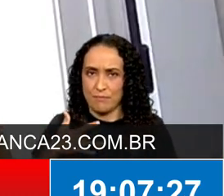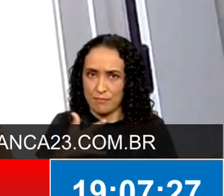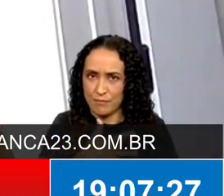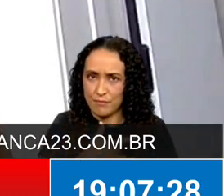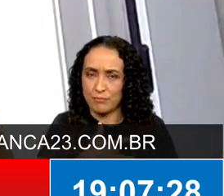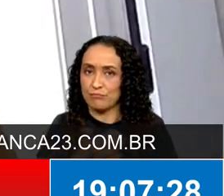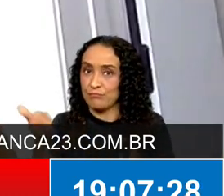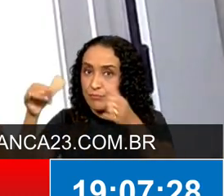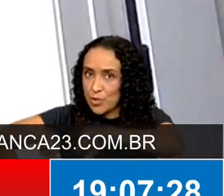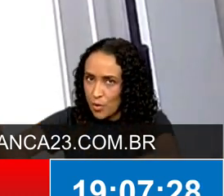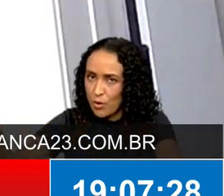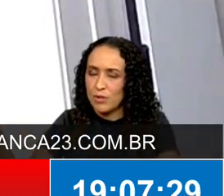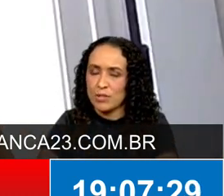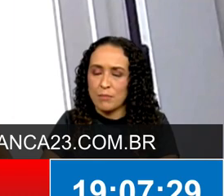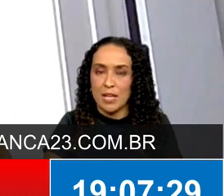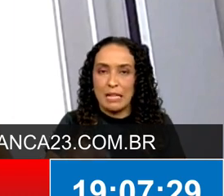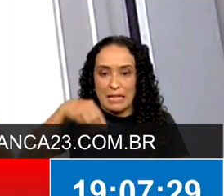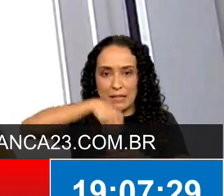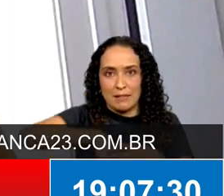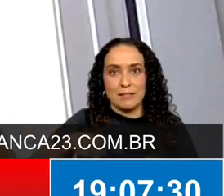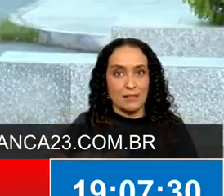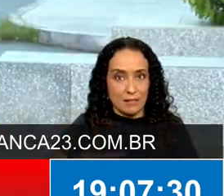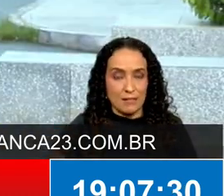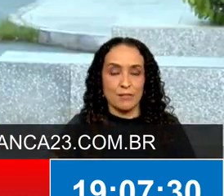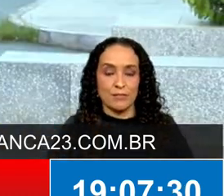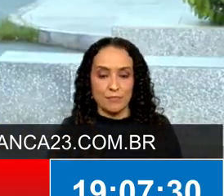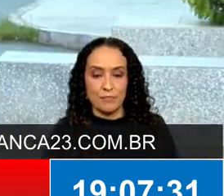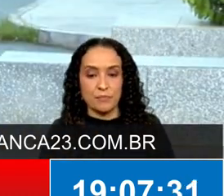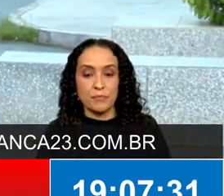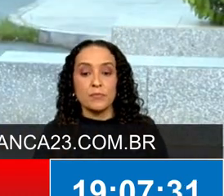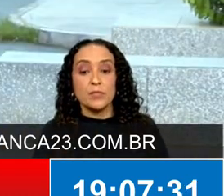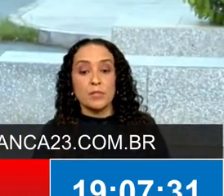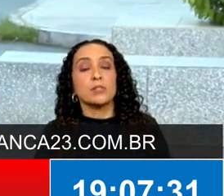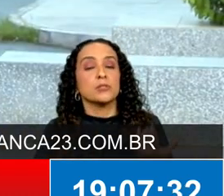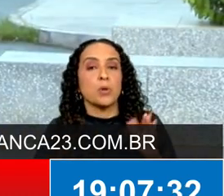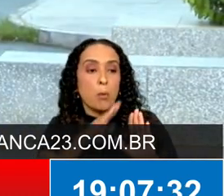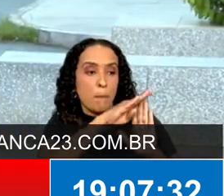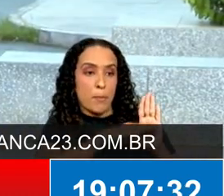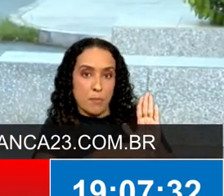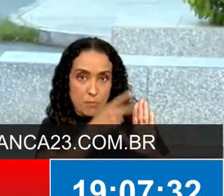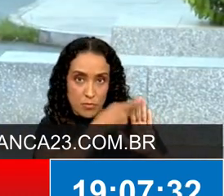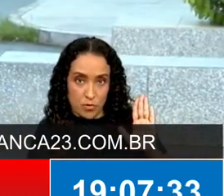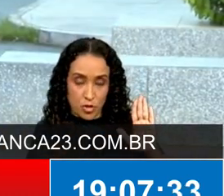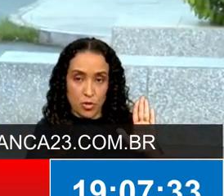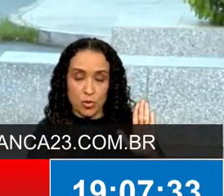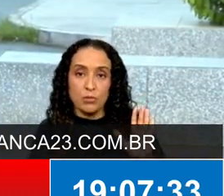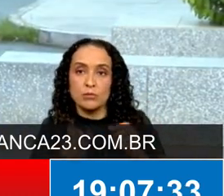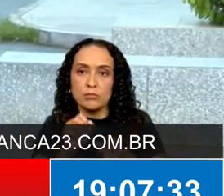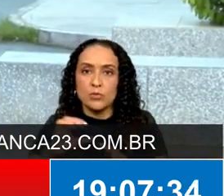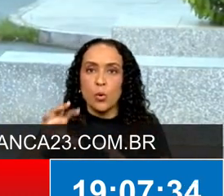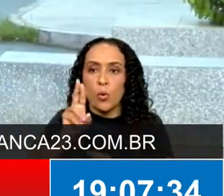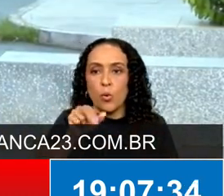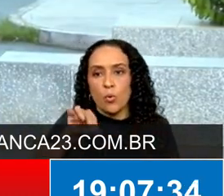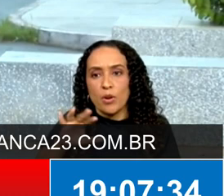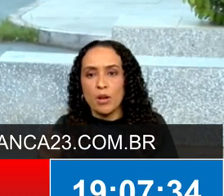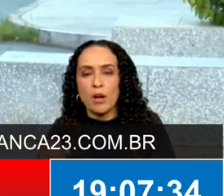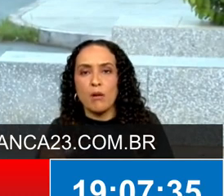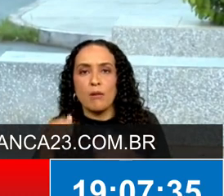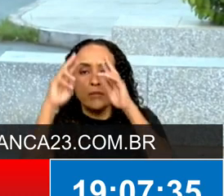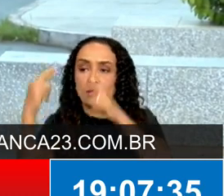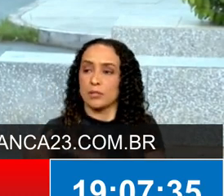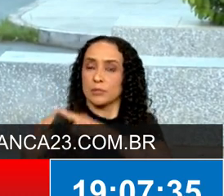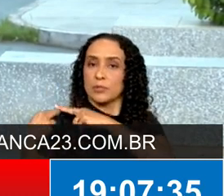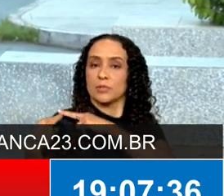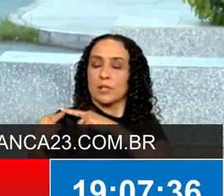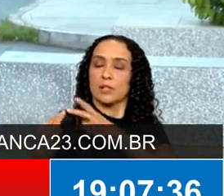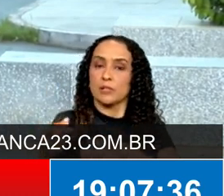saúde do que o ar que a gente respira nas grandes cidades. De acordo com o projeto, a União fica responsável pelo Plano Nacional de Gestão